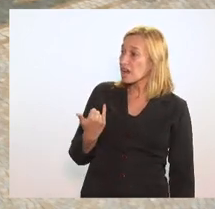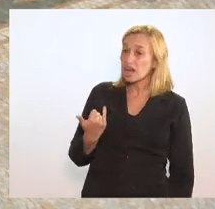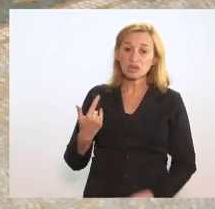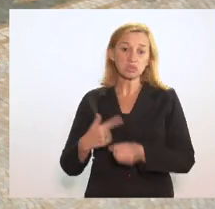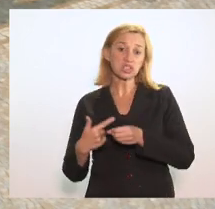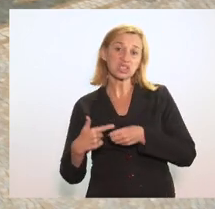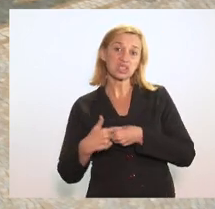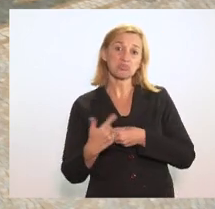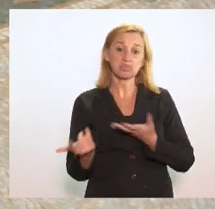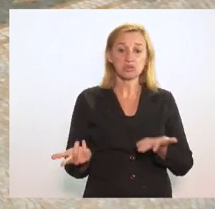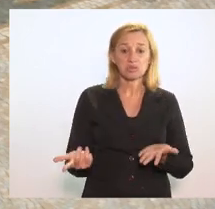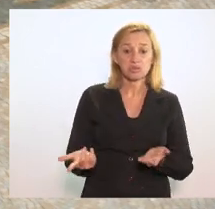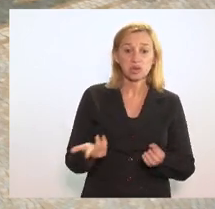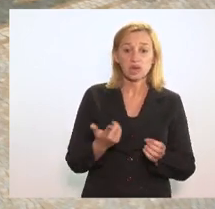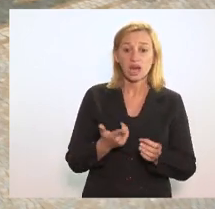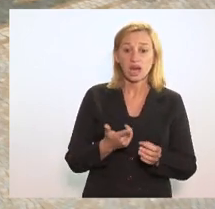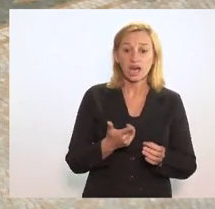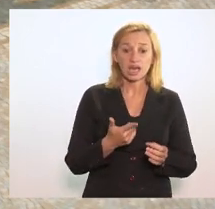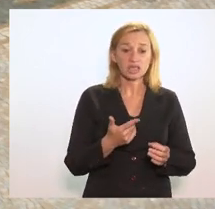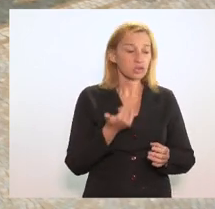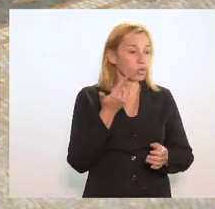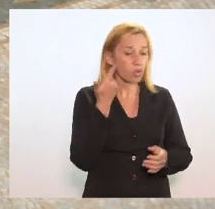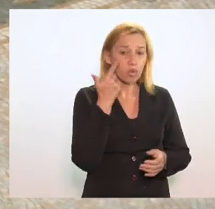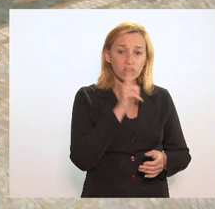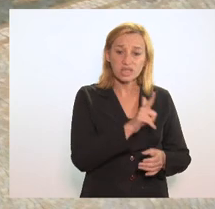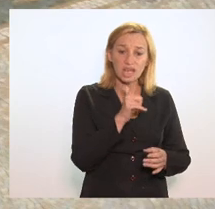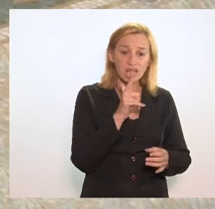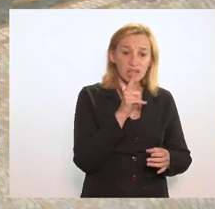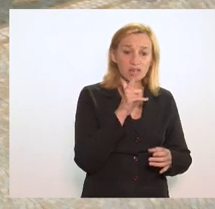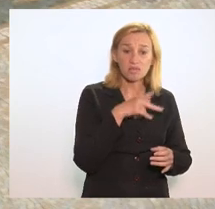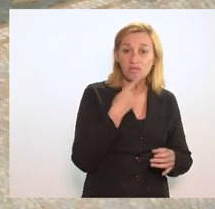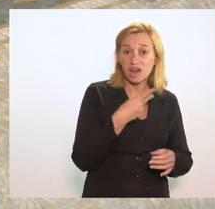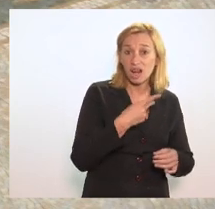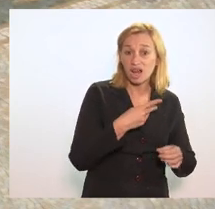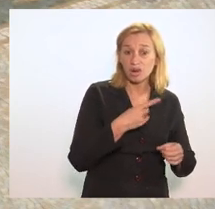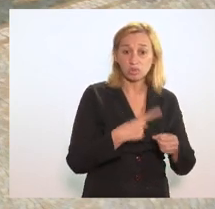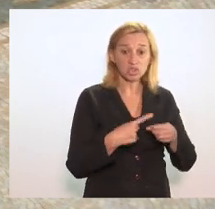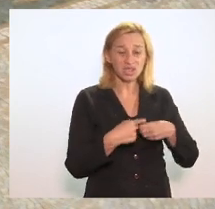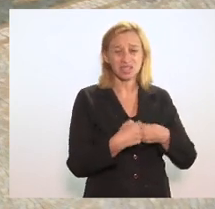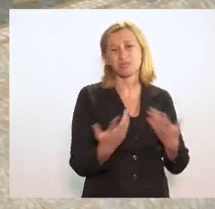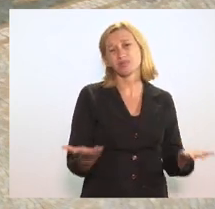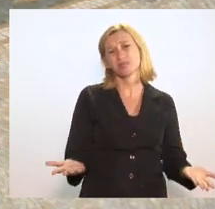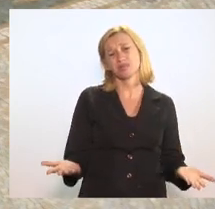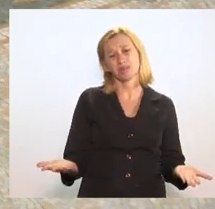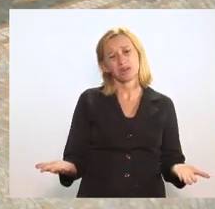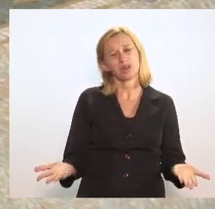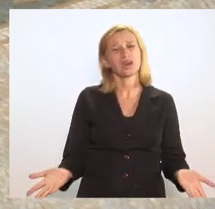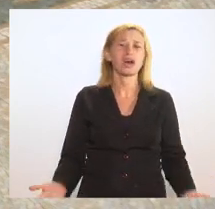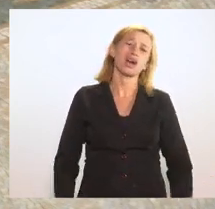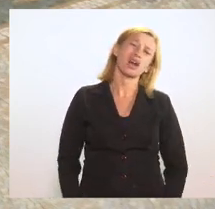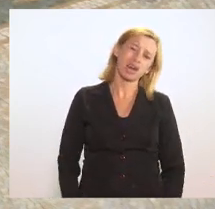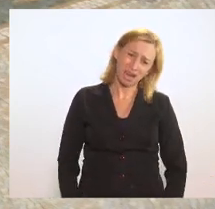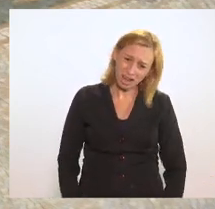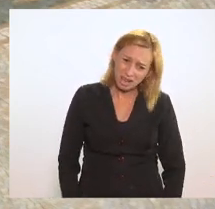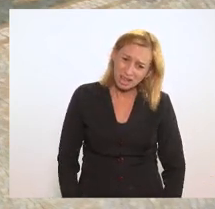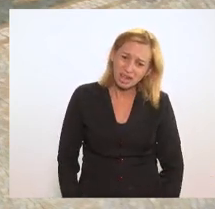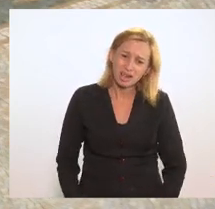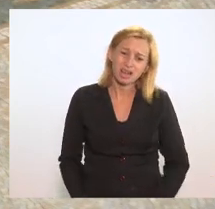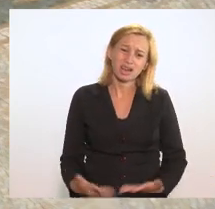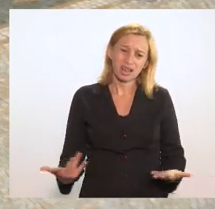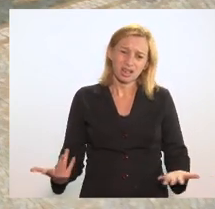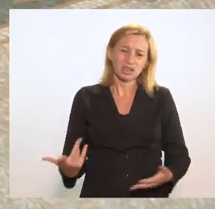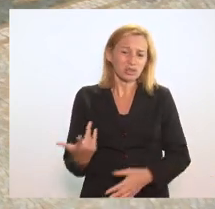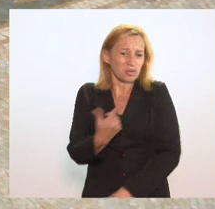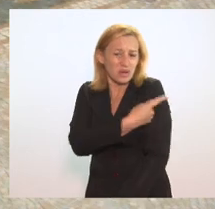município. O município a gente não consegue falar. Poxa, isso é uma coisa inacreditável. Você não vacina